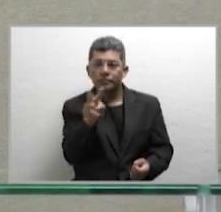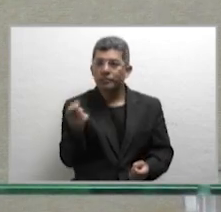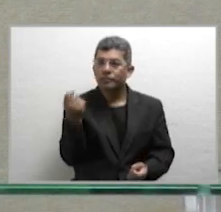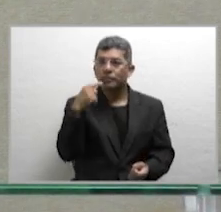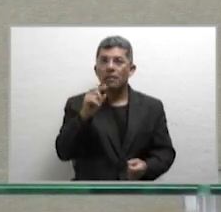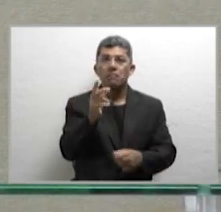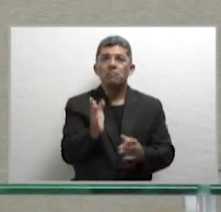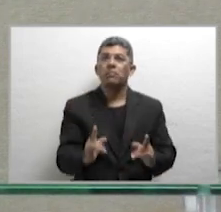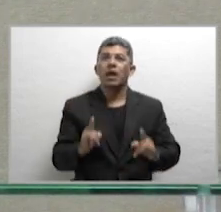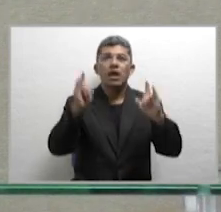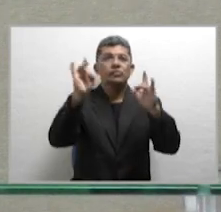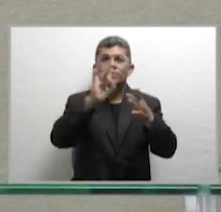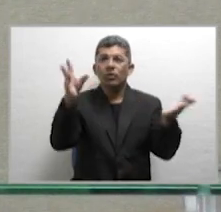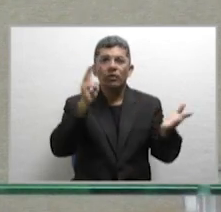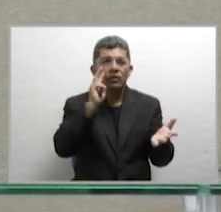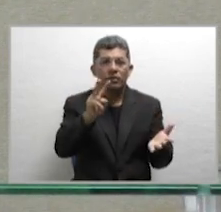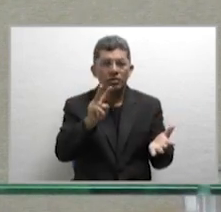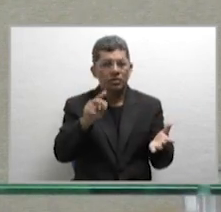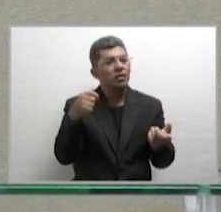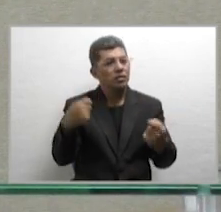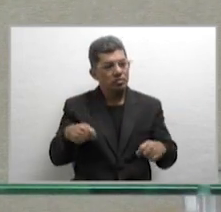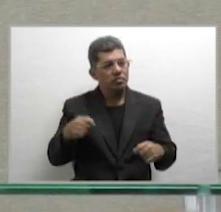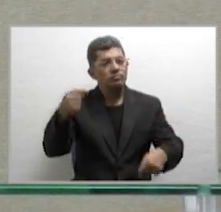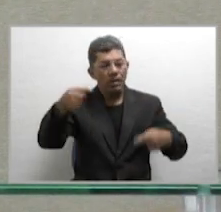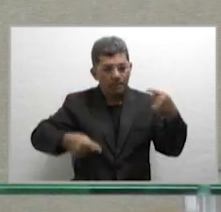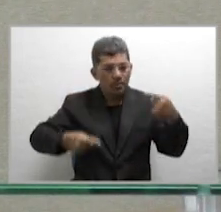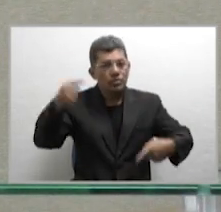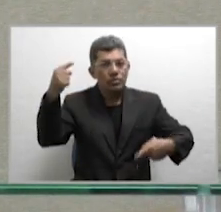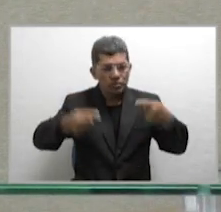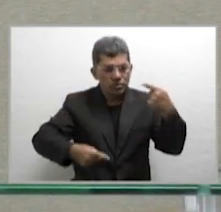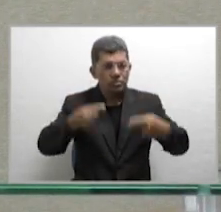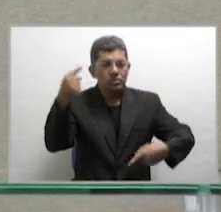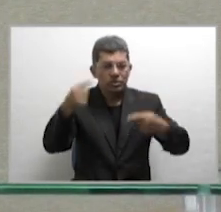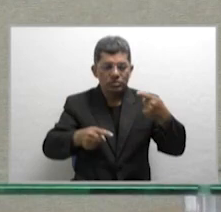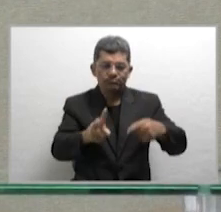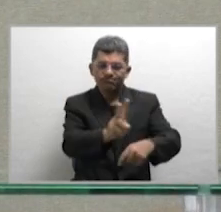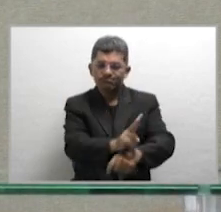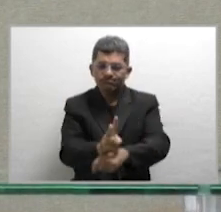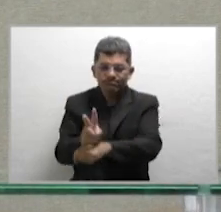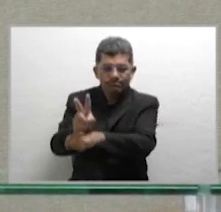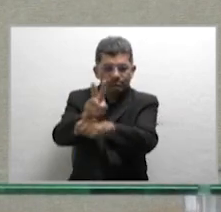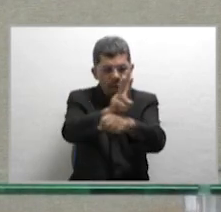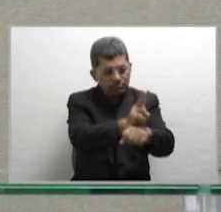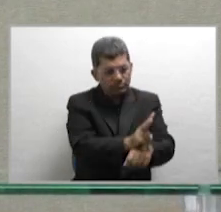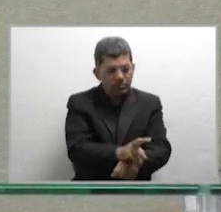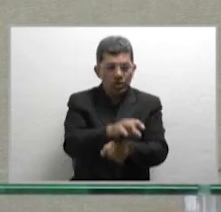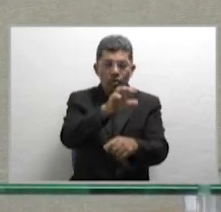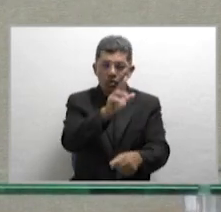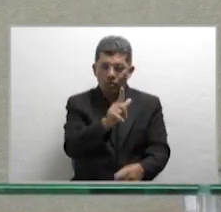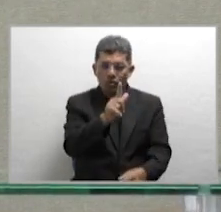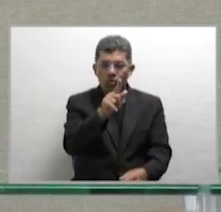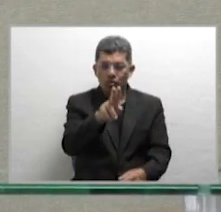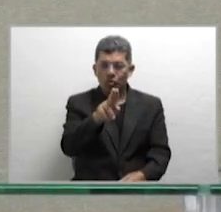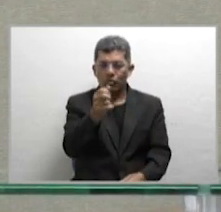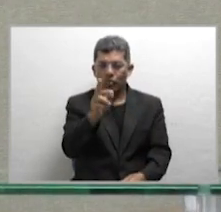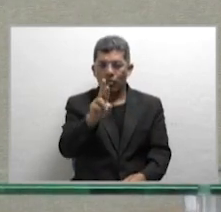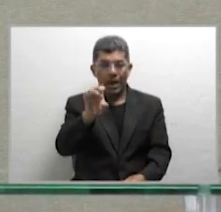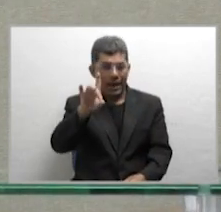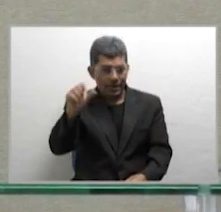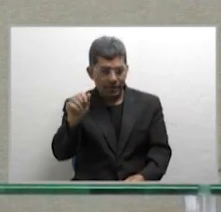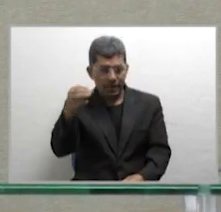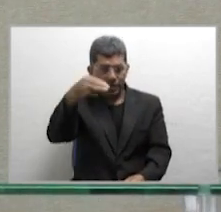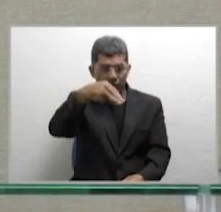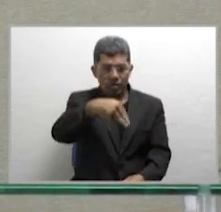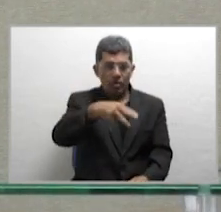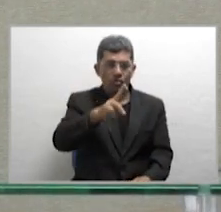prédios, é ter uma política de ronda comunitária, onde o guarda municipal sai de um determinado